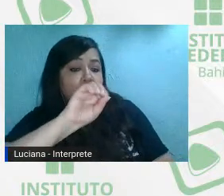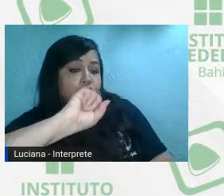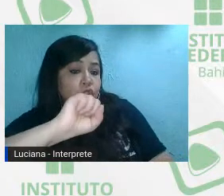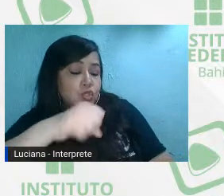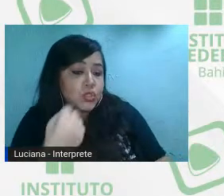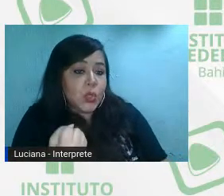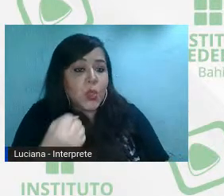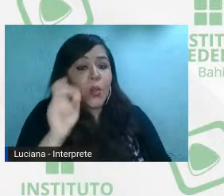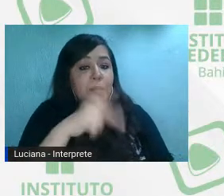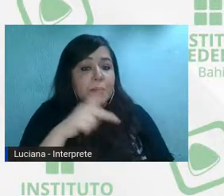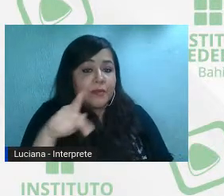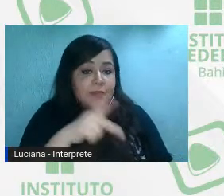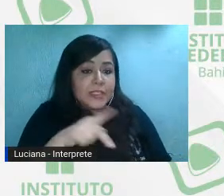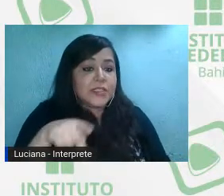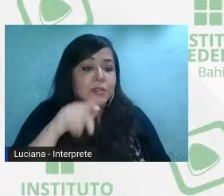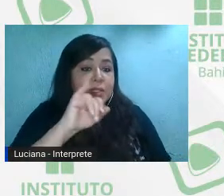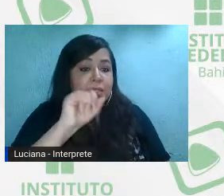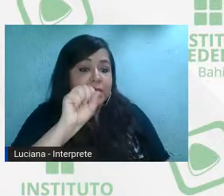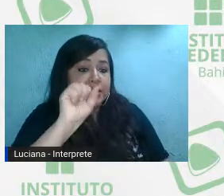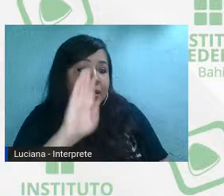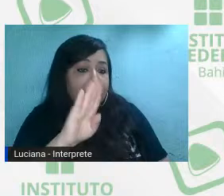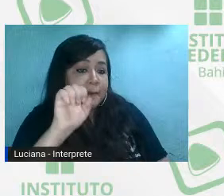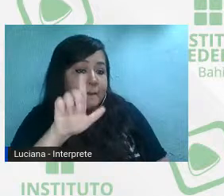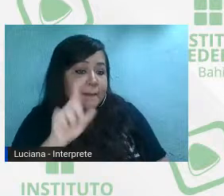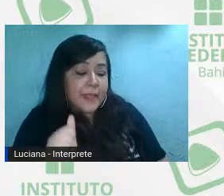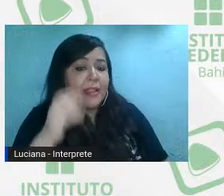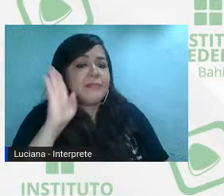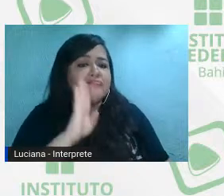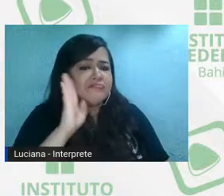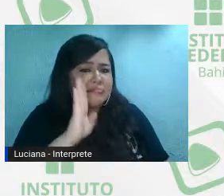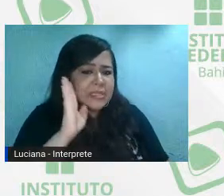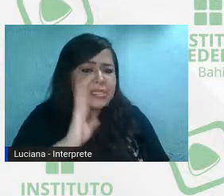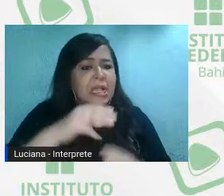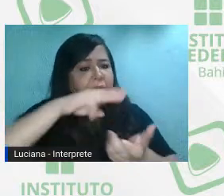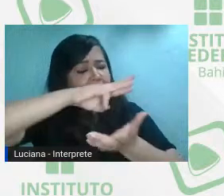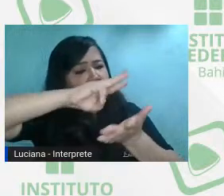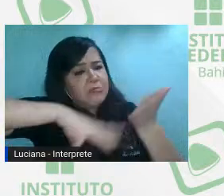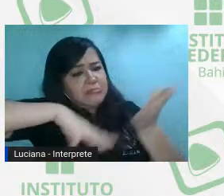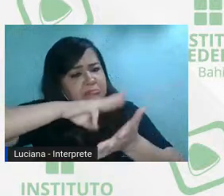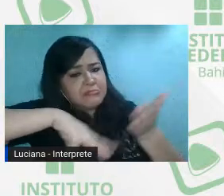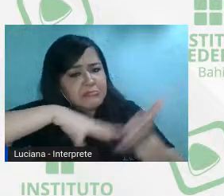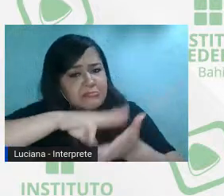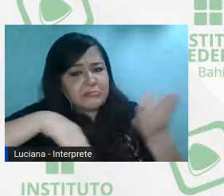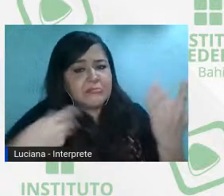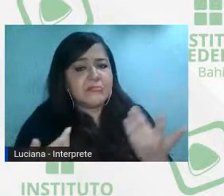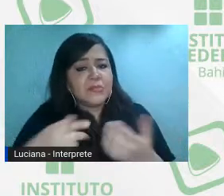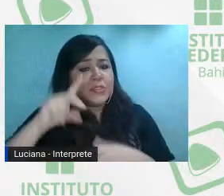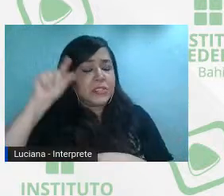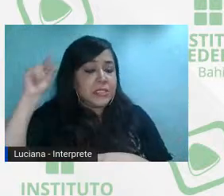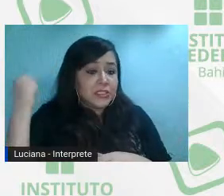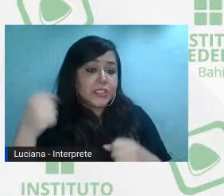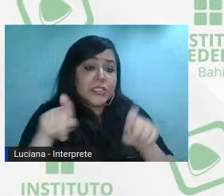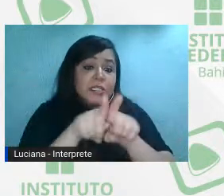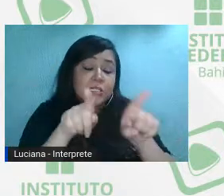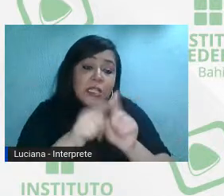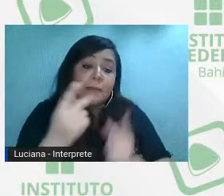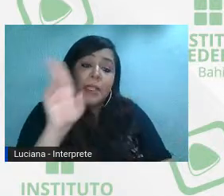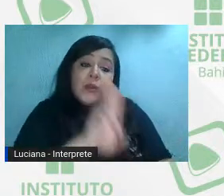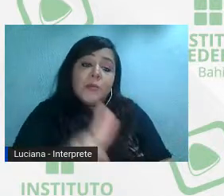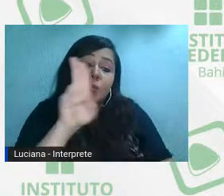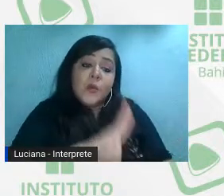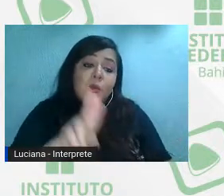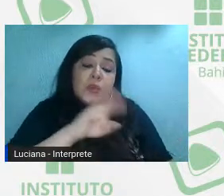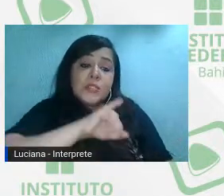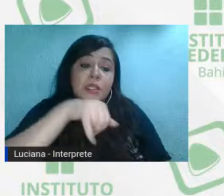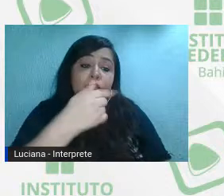Foi bastante legal, pois ela falou sobre as metodologias ativas e como utilizar os jogos em sala de aula,